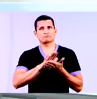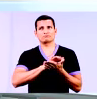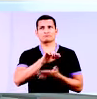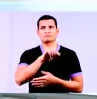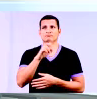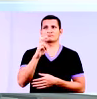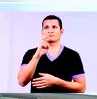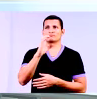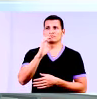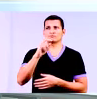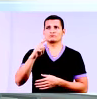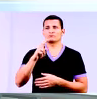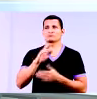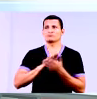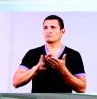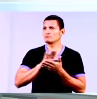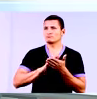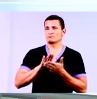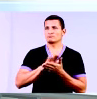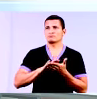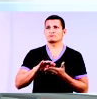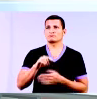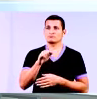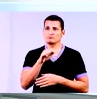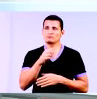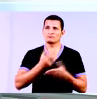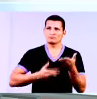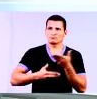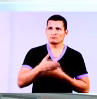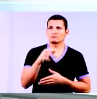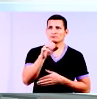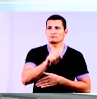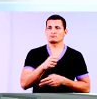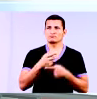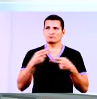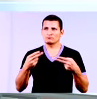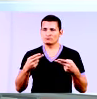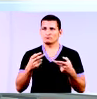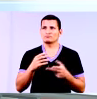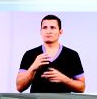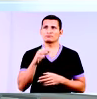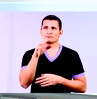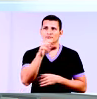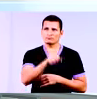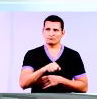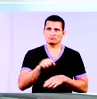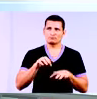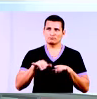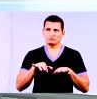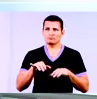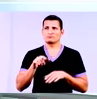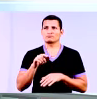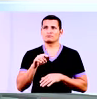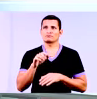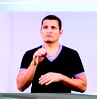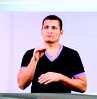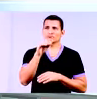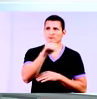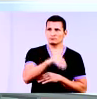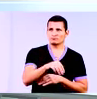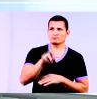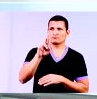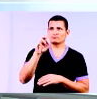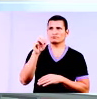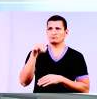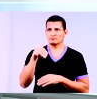que ter um processador lá rodando as coisas, porque ele que vai interagir, buscar as coisas lá com o dispositivo, vai pegar a informação que você digitou no teclado, vai botar lá, guardar na